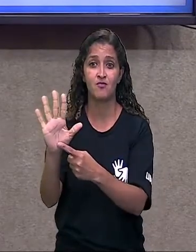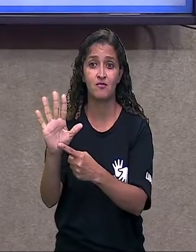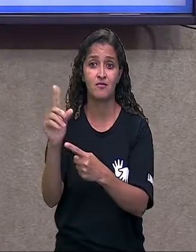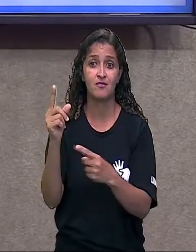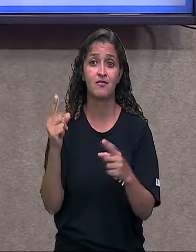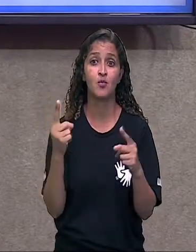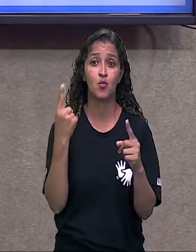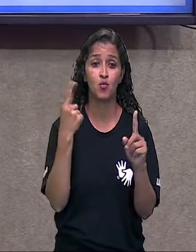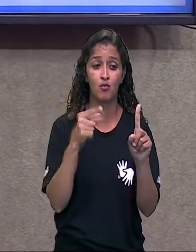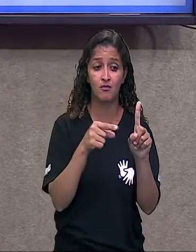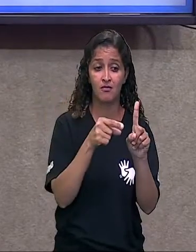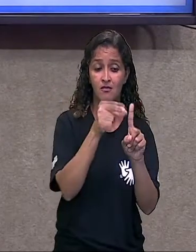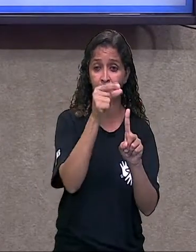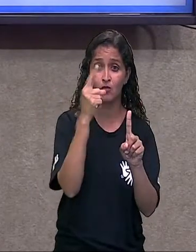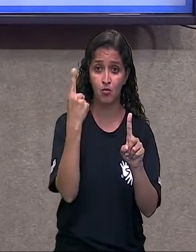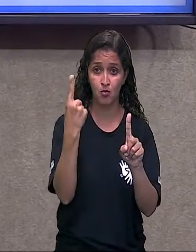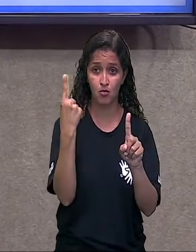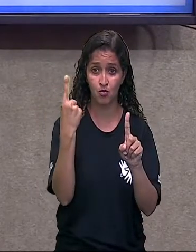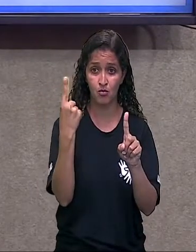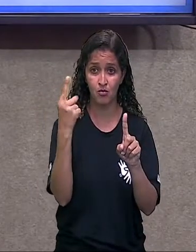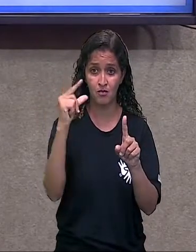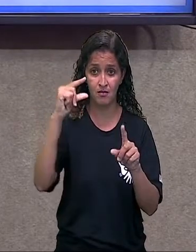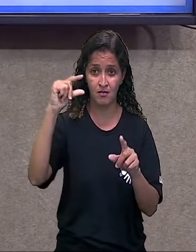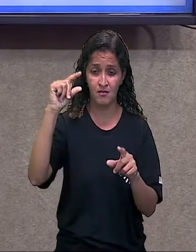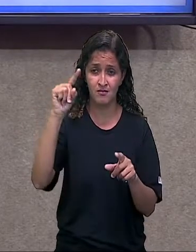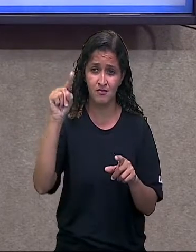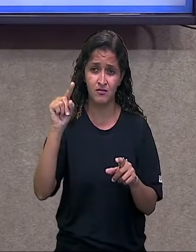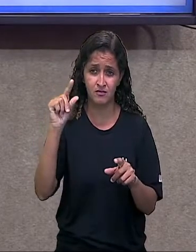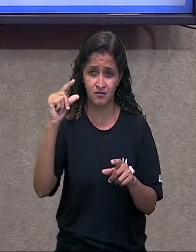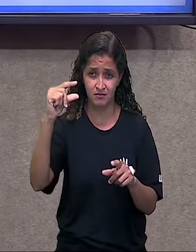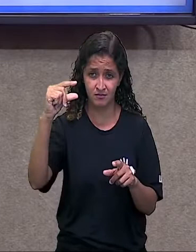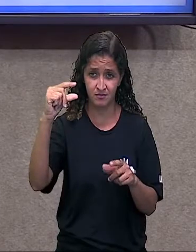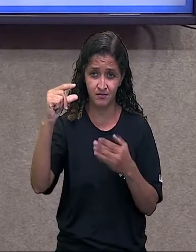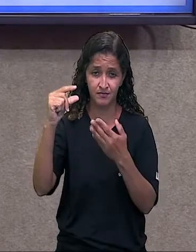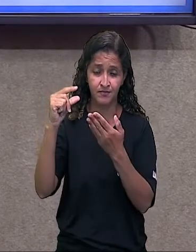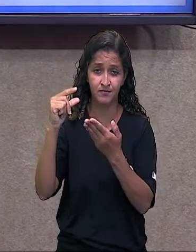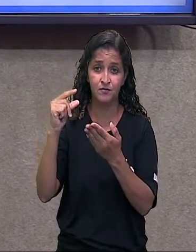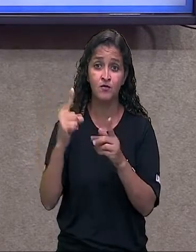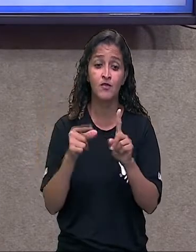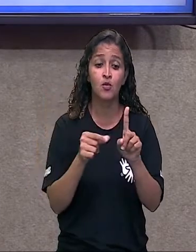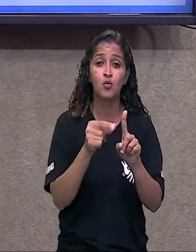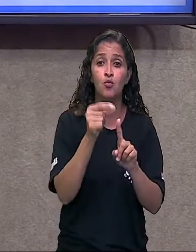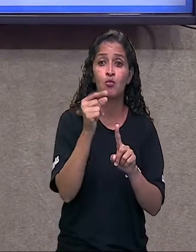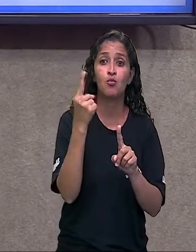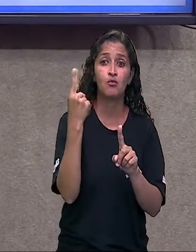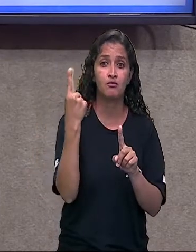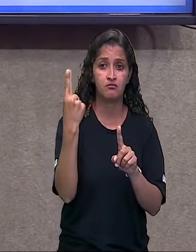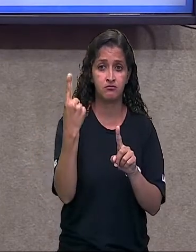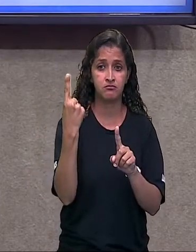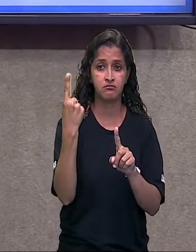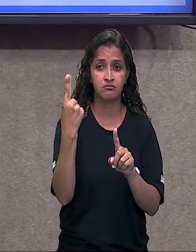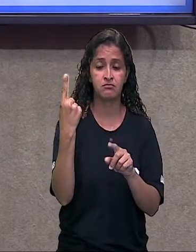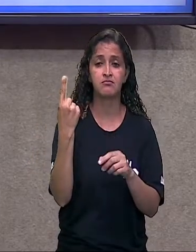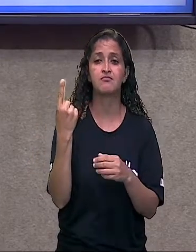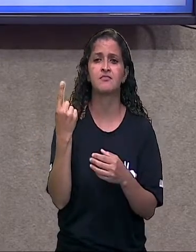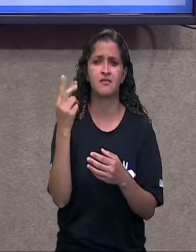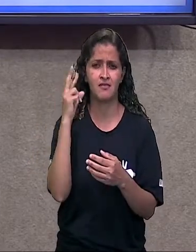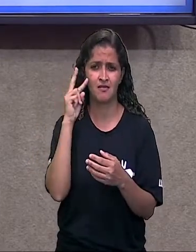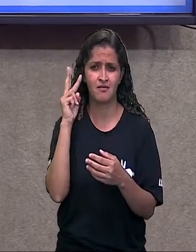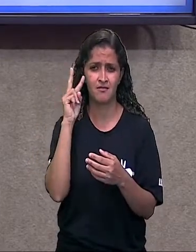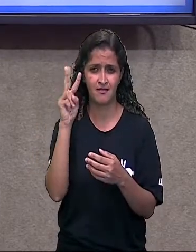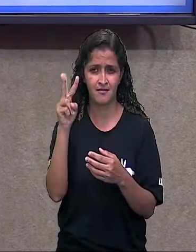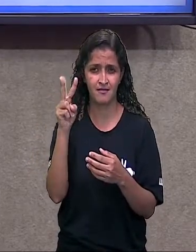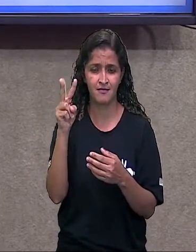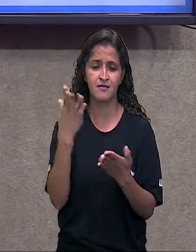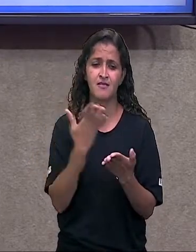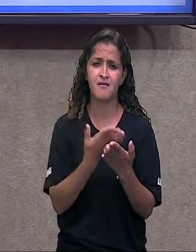usamos um quadradinho. Então, unidade vem de 1. Vocês lembram que nós